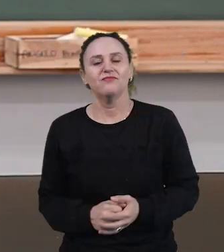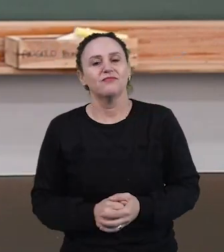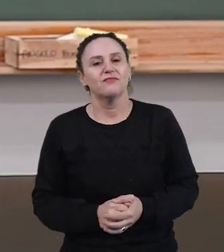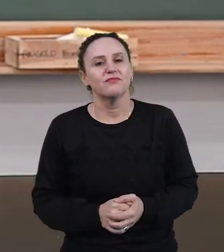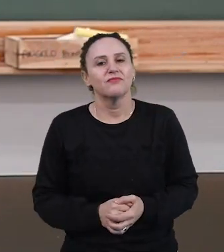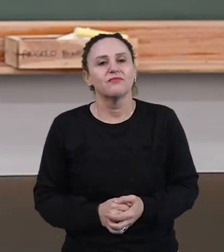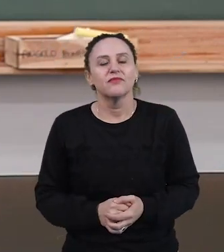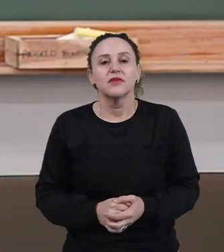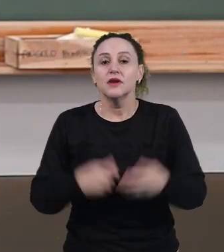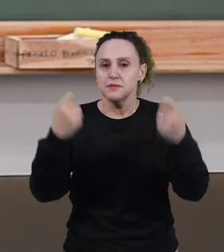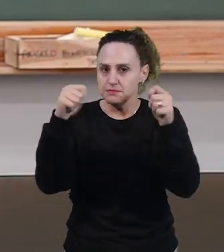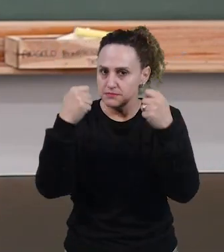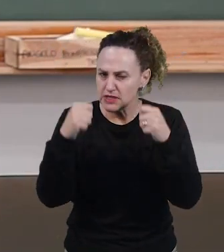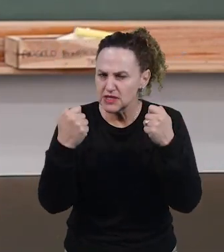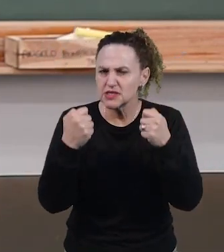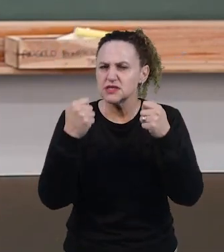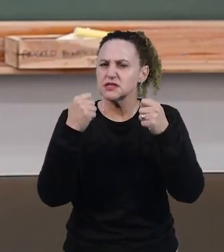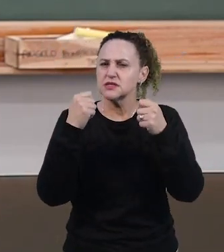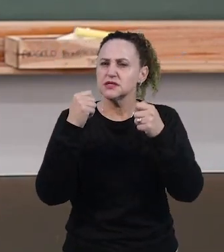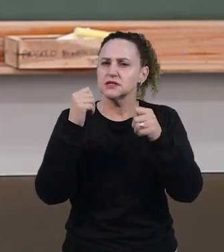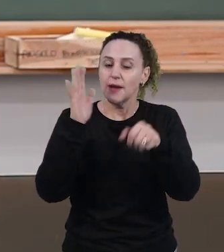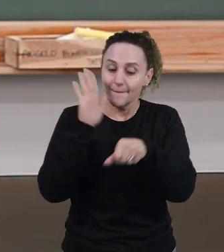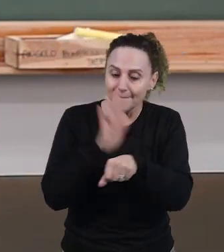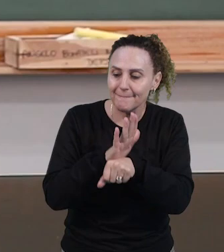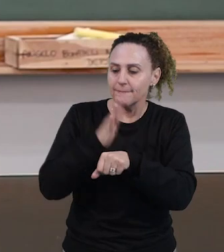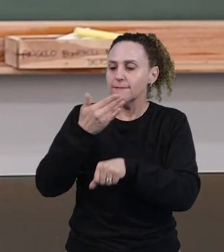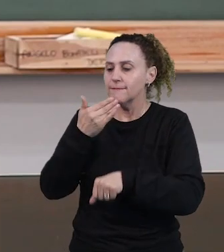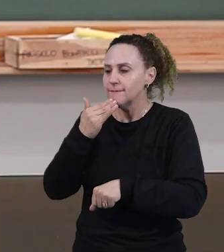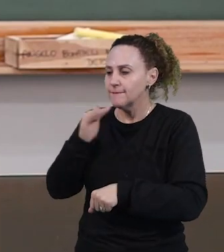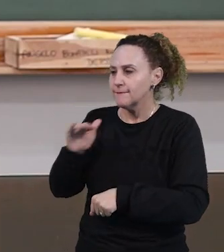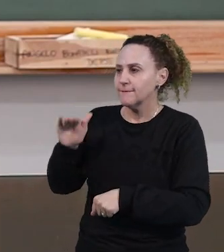Mas precisa muito do adulto.